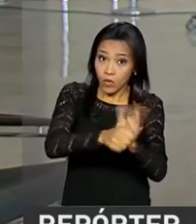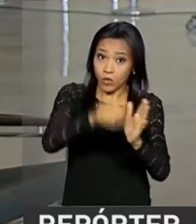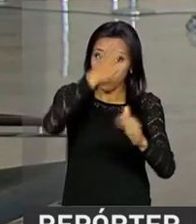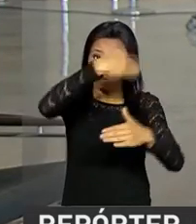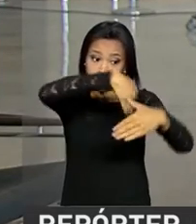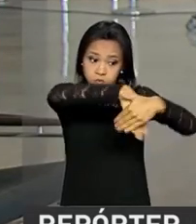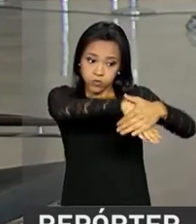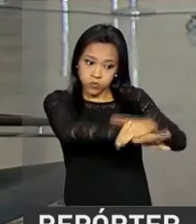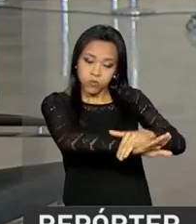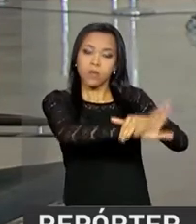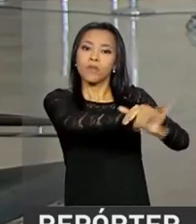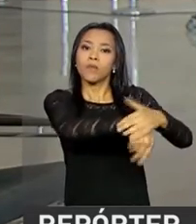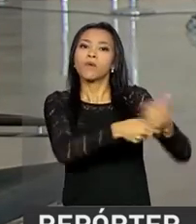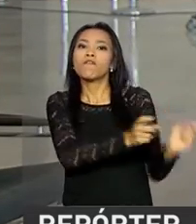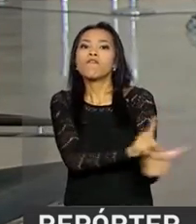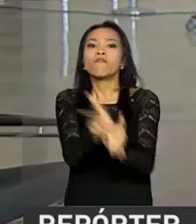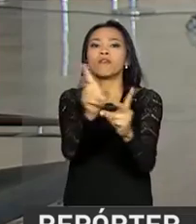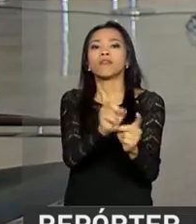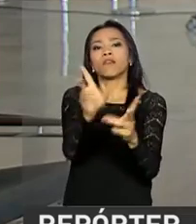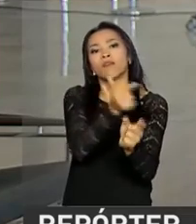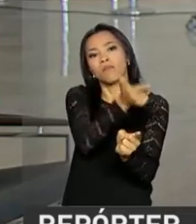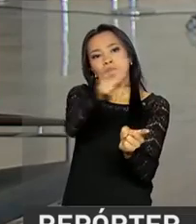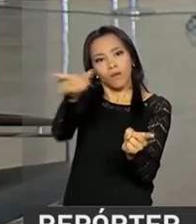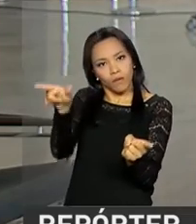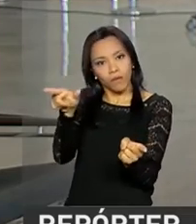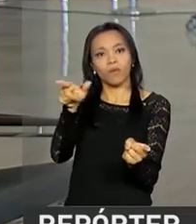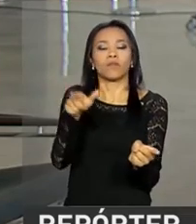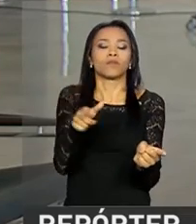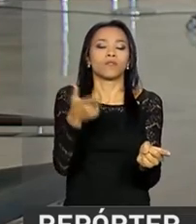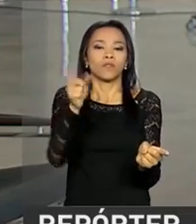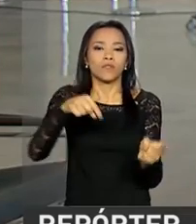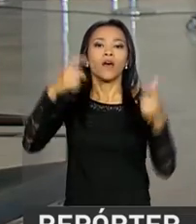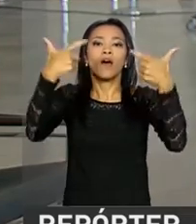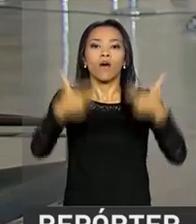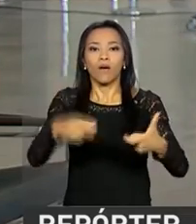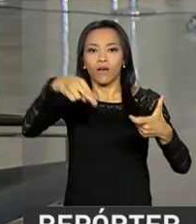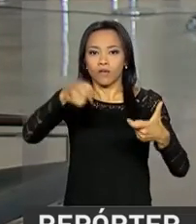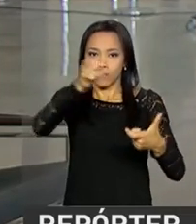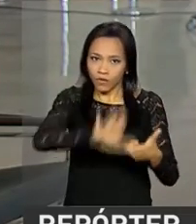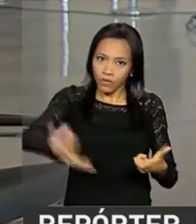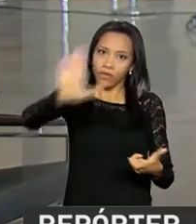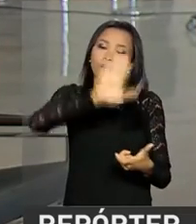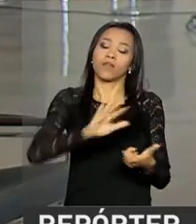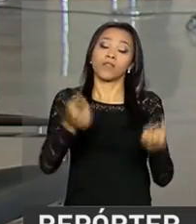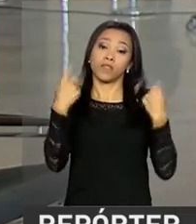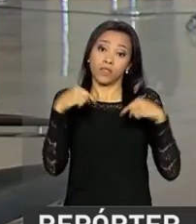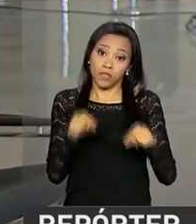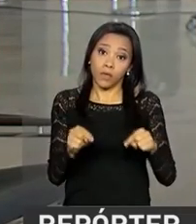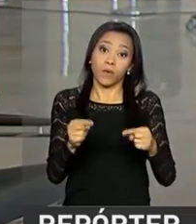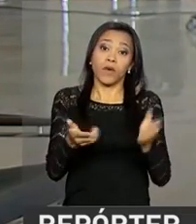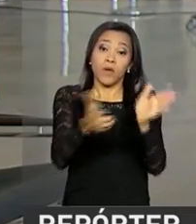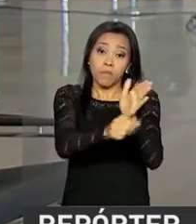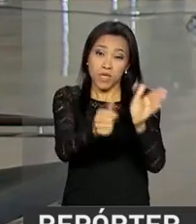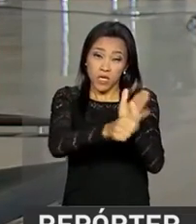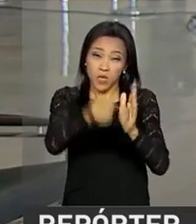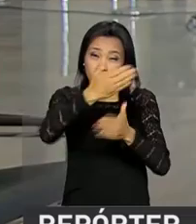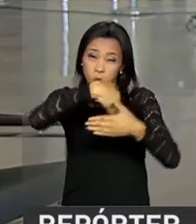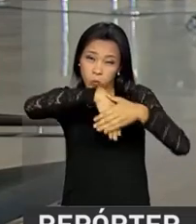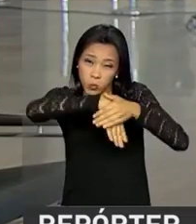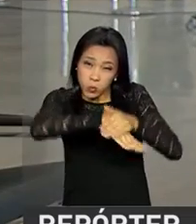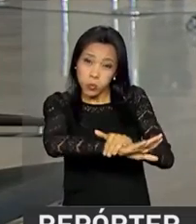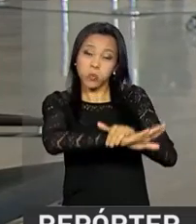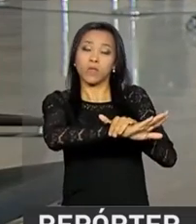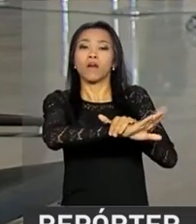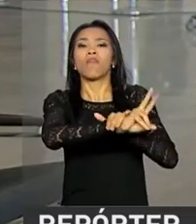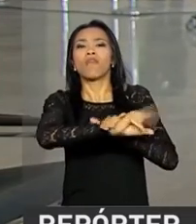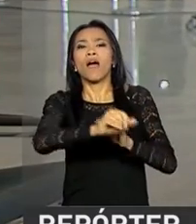a criadores e agroindústrias de pequeno porte do Nordeste. Bom, a liberação do milho estocado vai ajudar